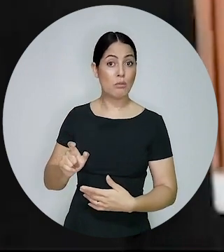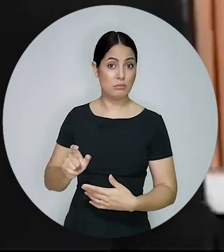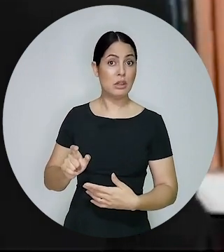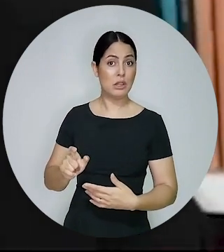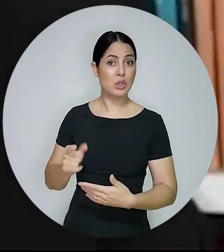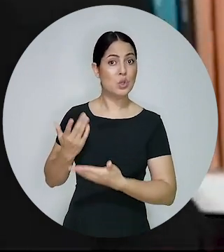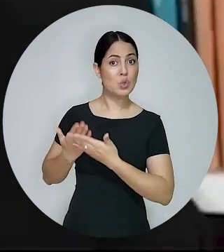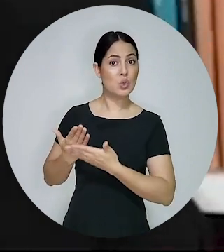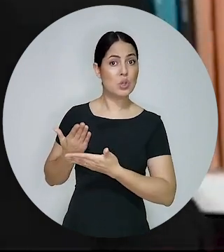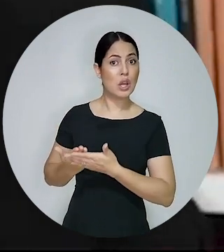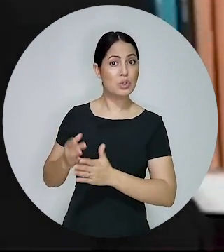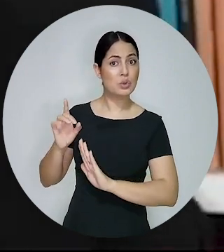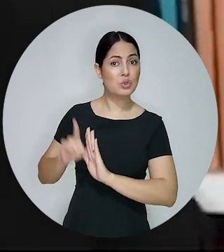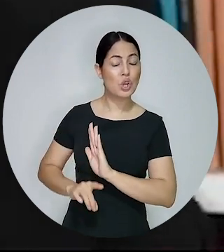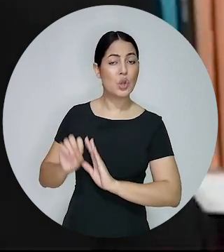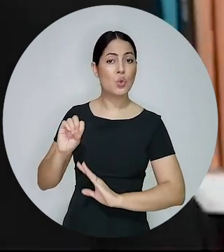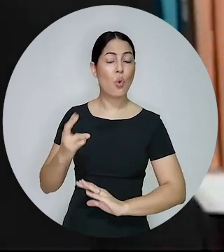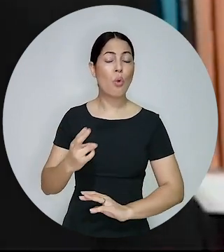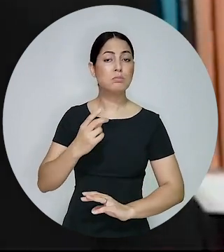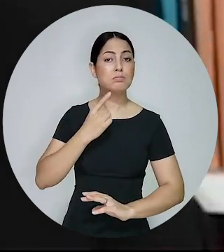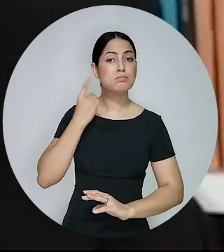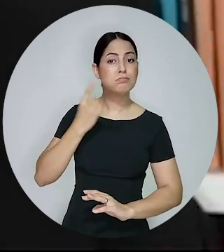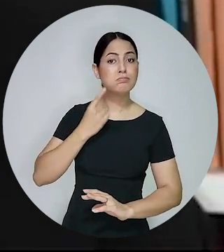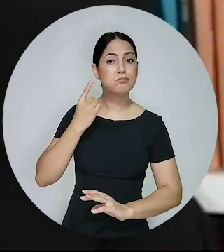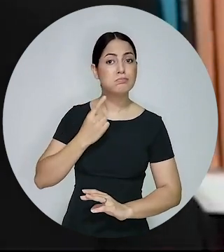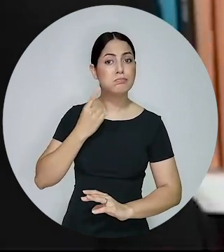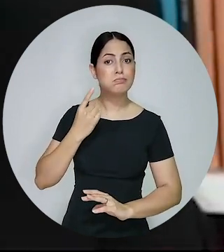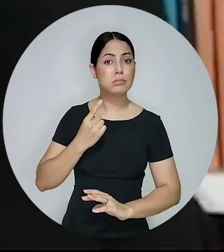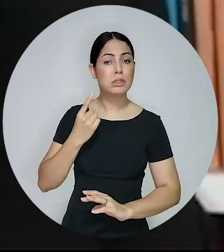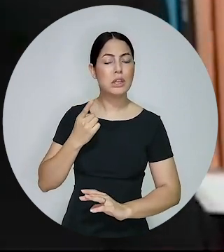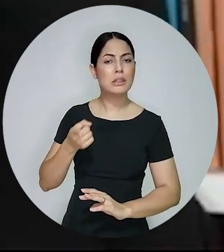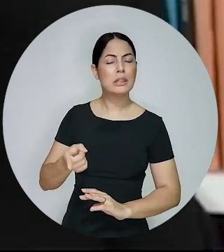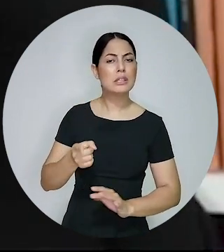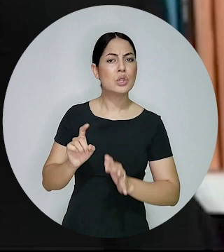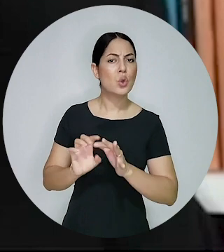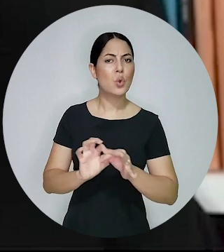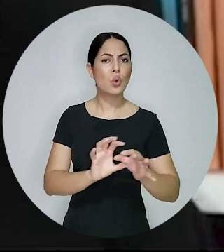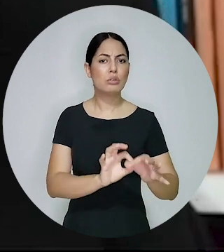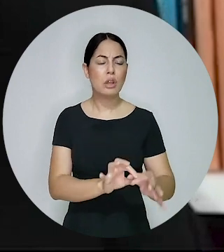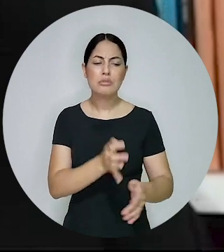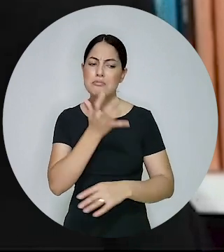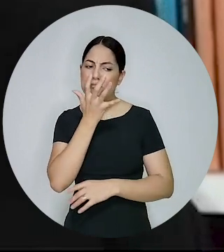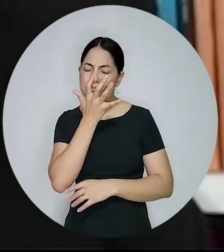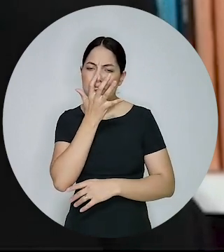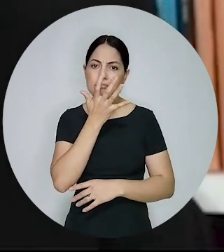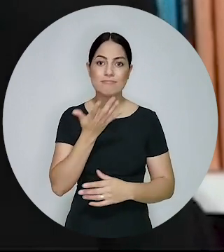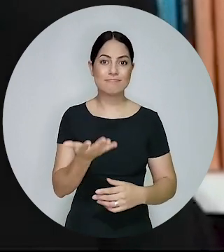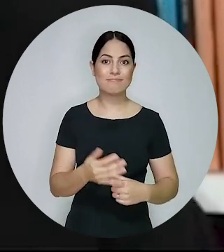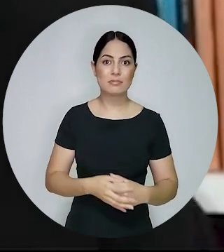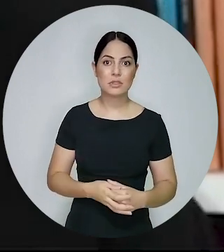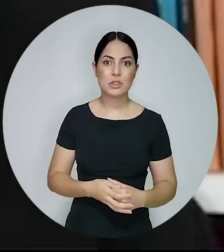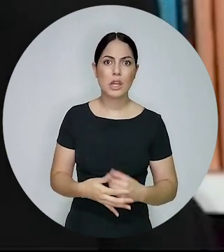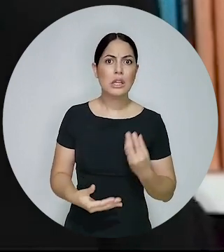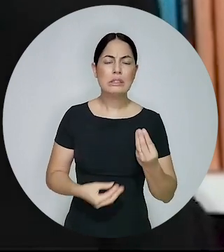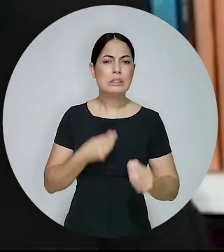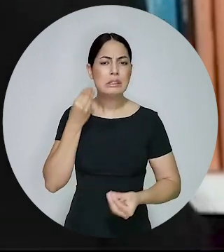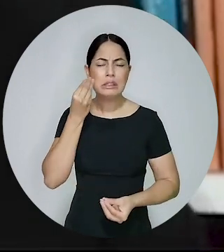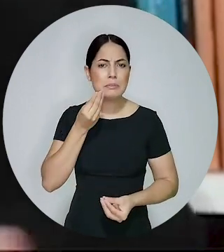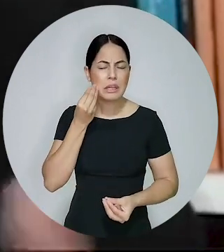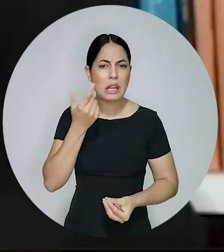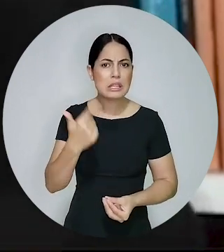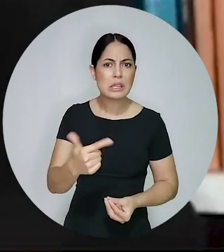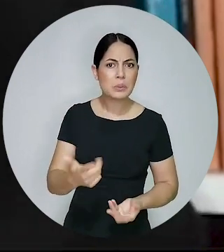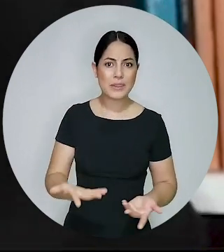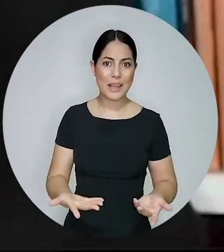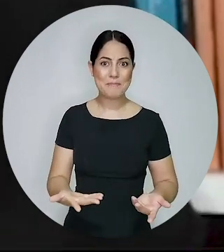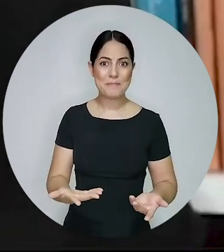para o estudante médio ou para o advogado recém-formado ter a possibilidade de acompanhar ao vivo um procedimento dessa natureza. Se ele não